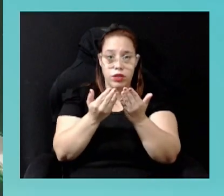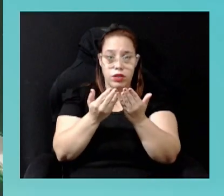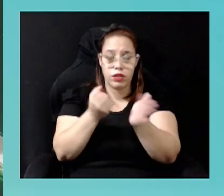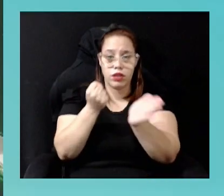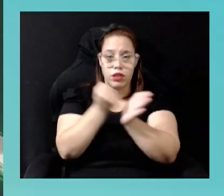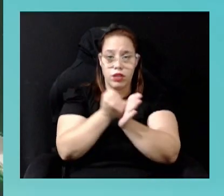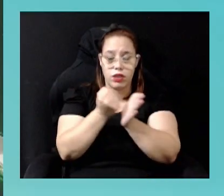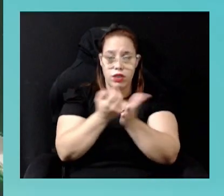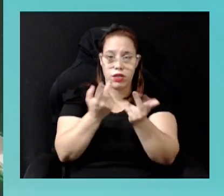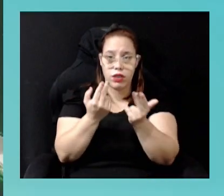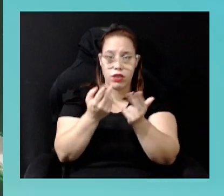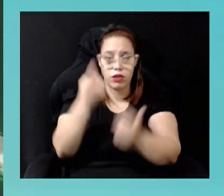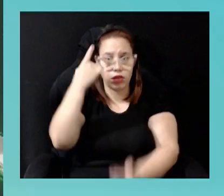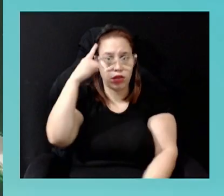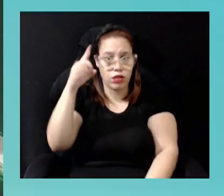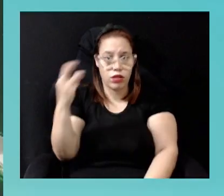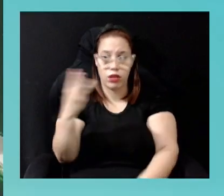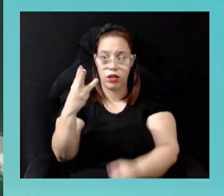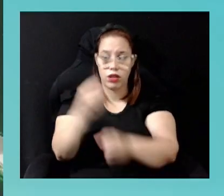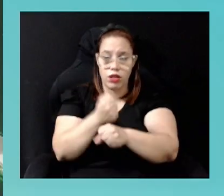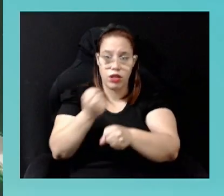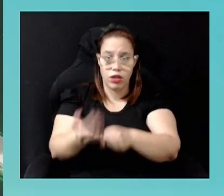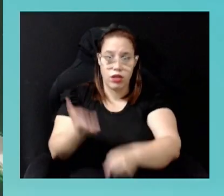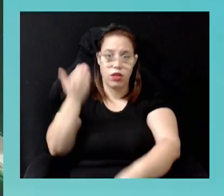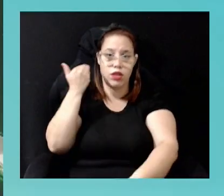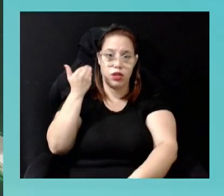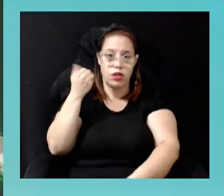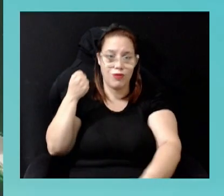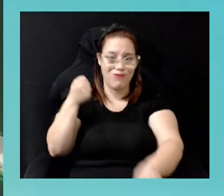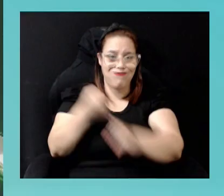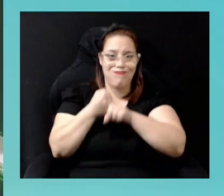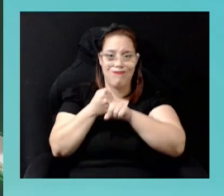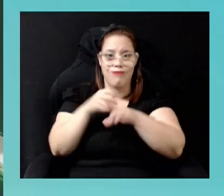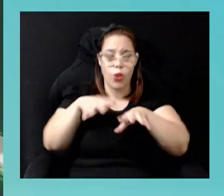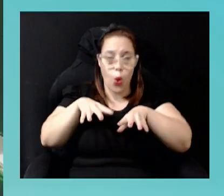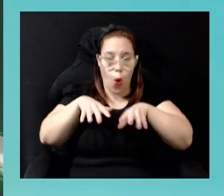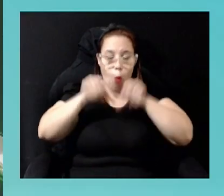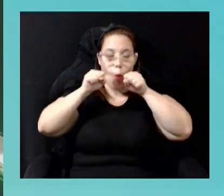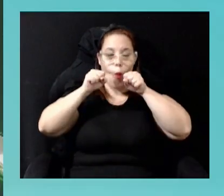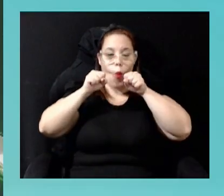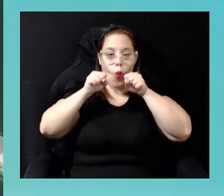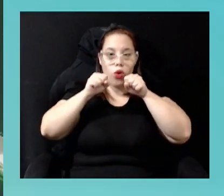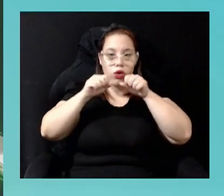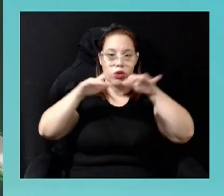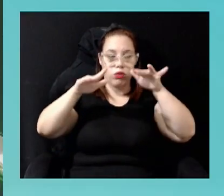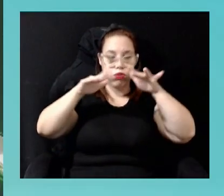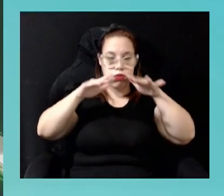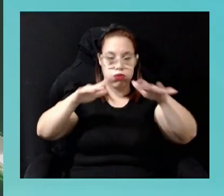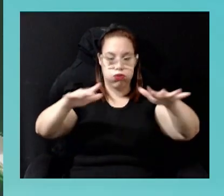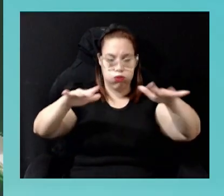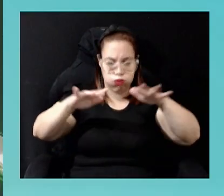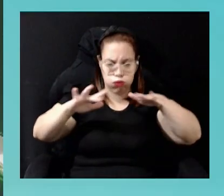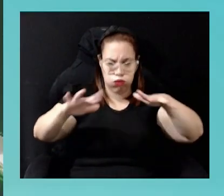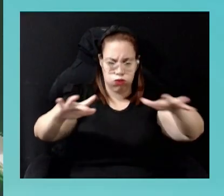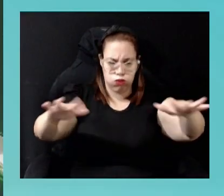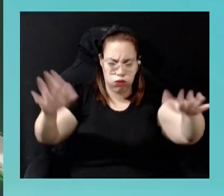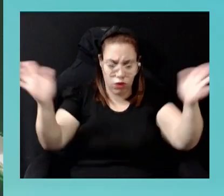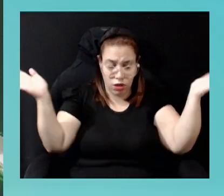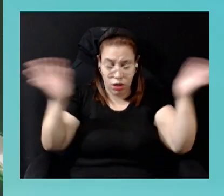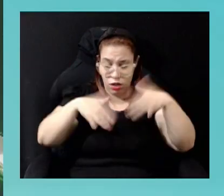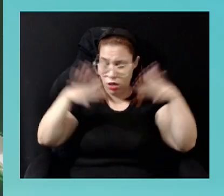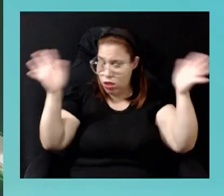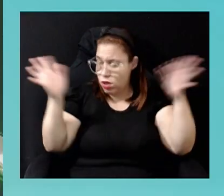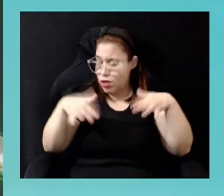dia, 3 anos atrás, o impacto da seca e a presença de fumaça das queimadas se tornam ainda mais